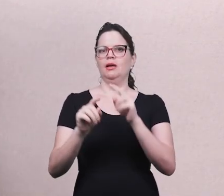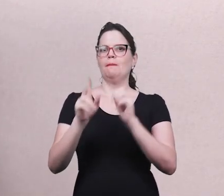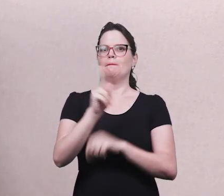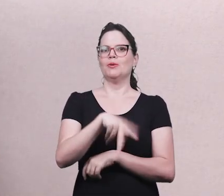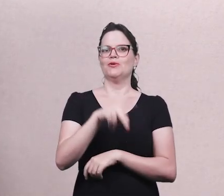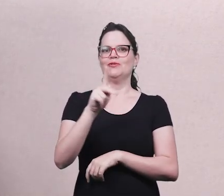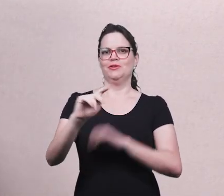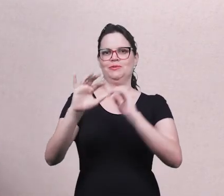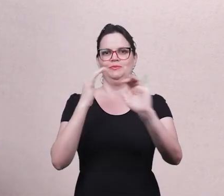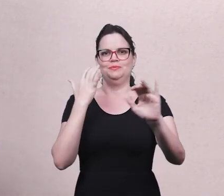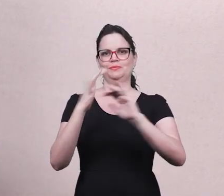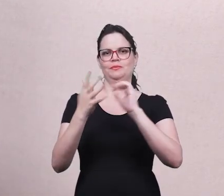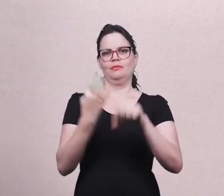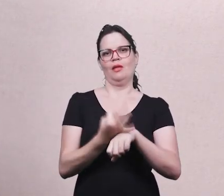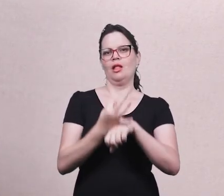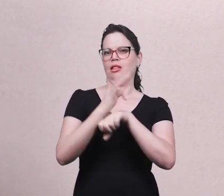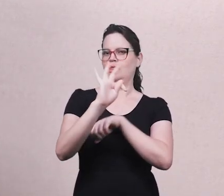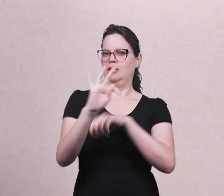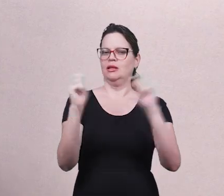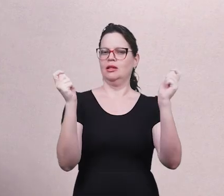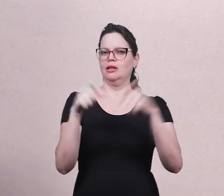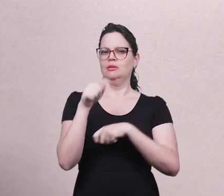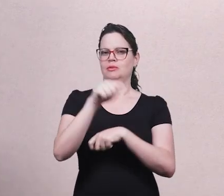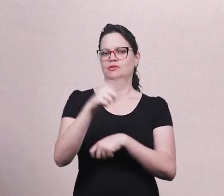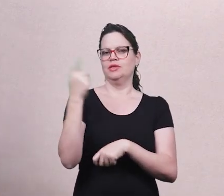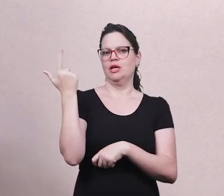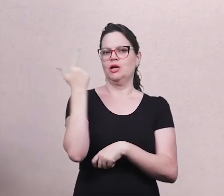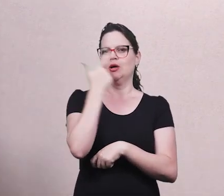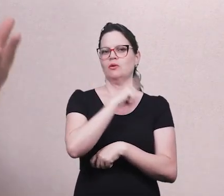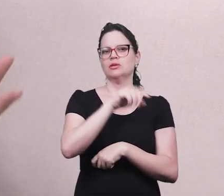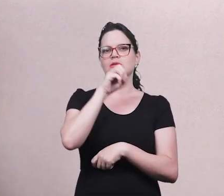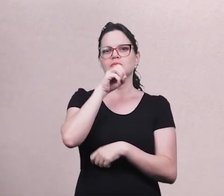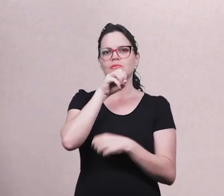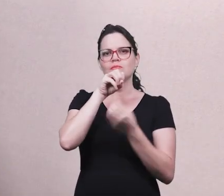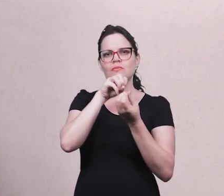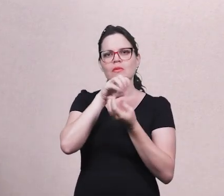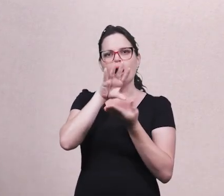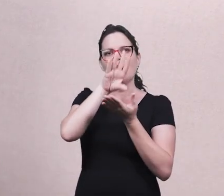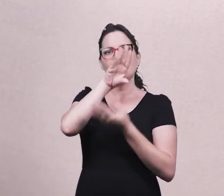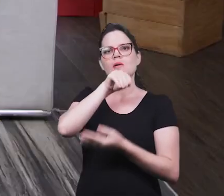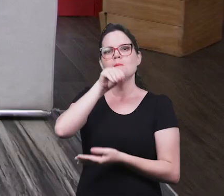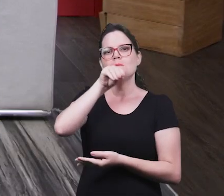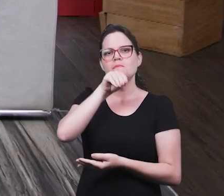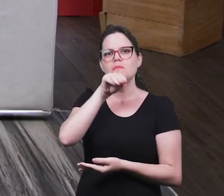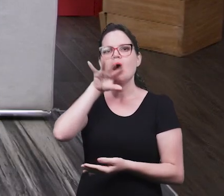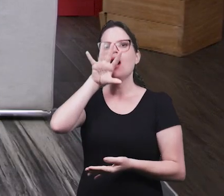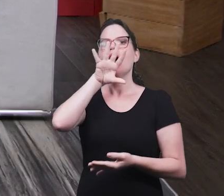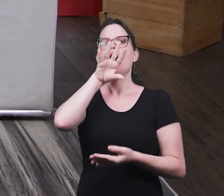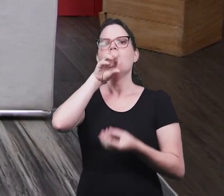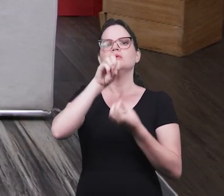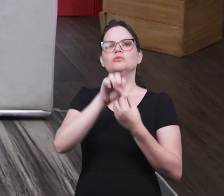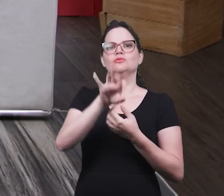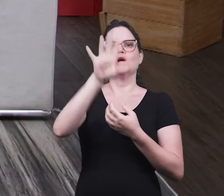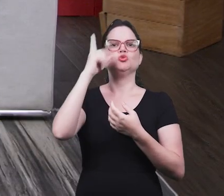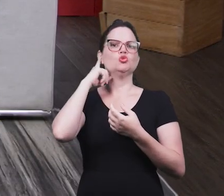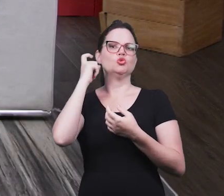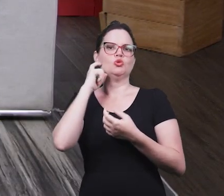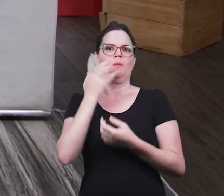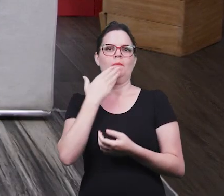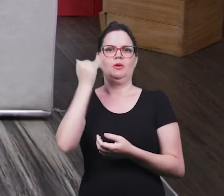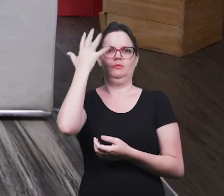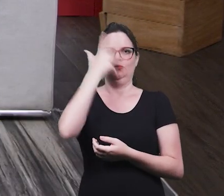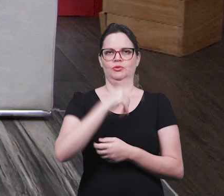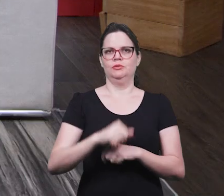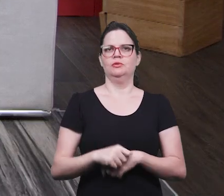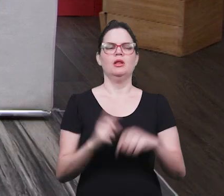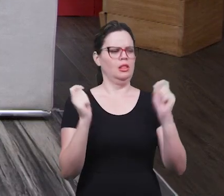professor do canto para as técnicas para que você tenha uma projeção melhor. Perfeito, então tem como. Tem como. Tem